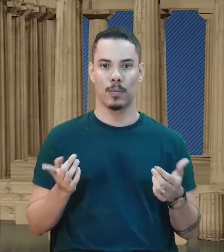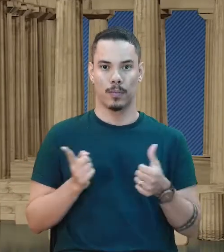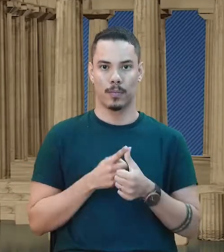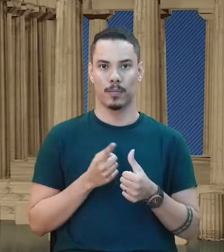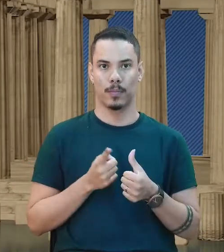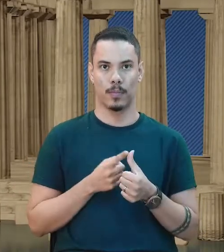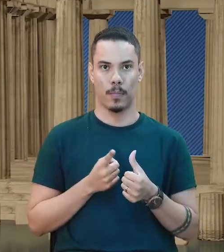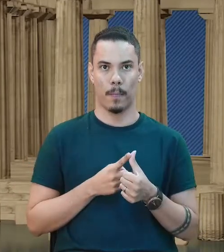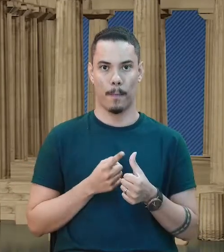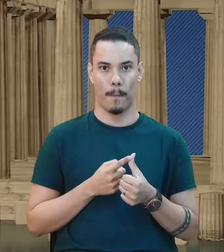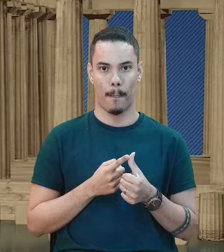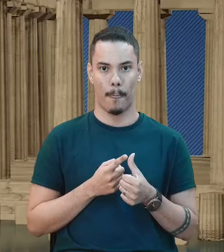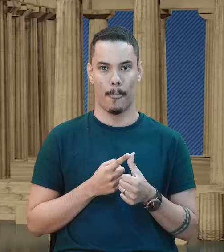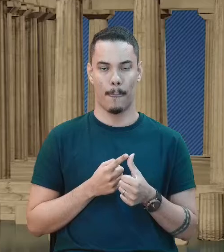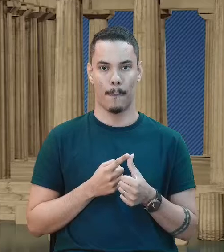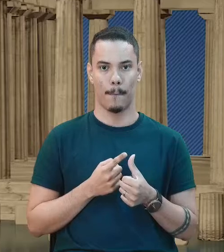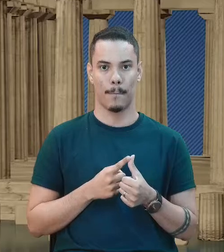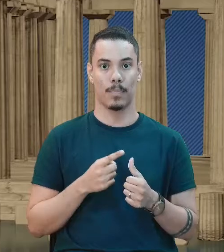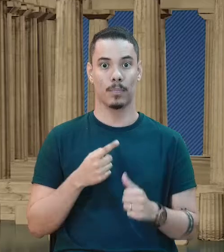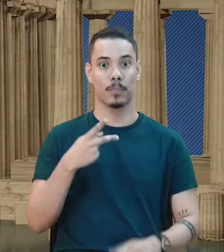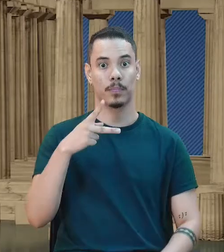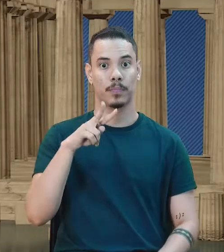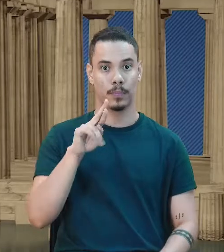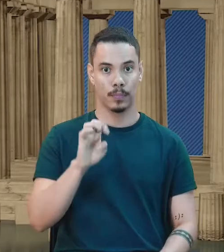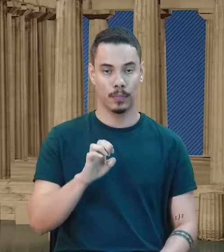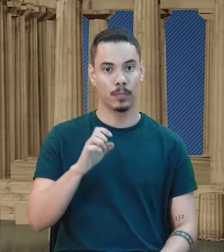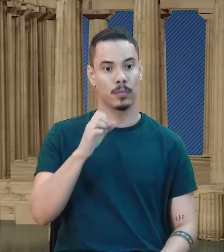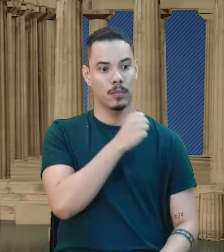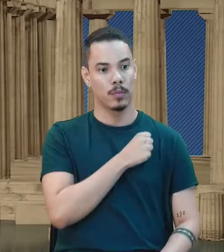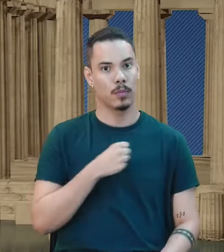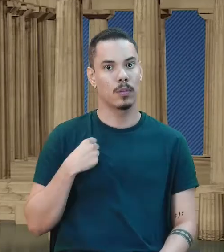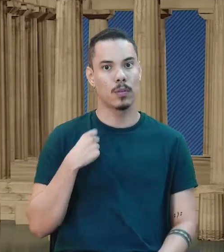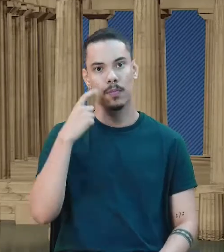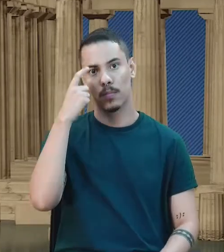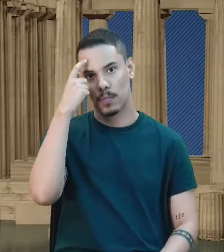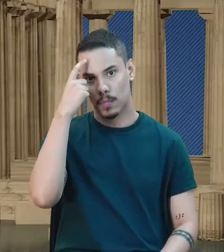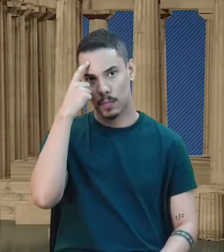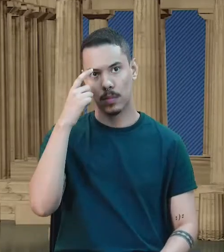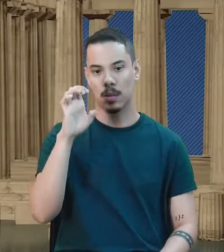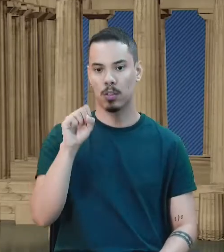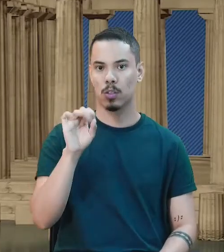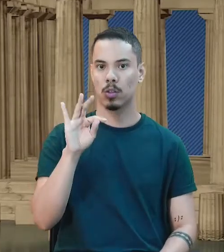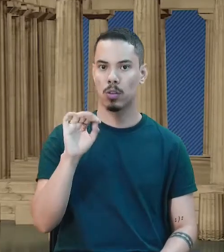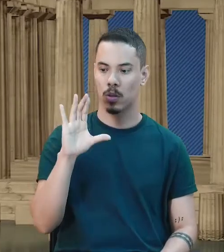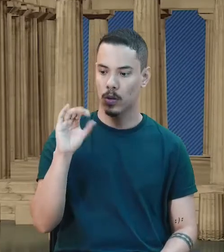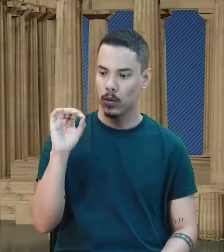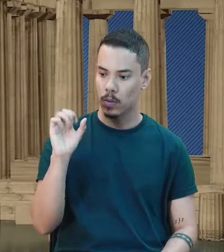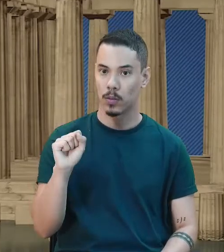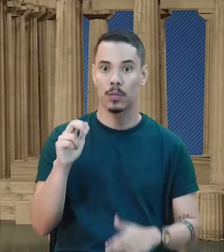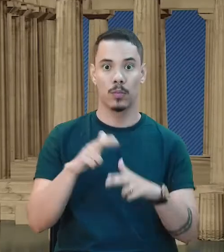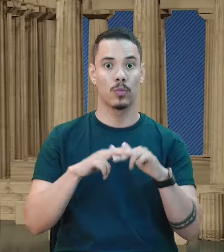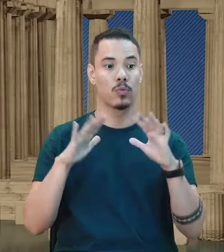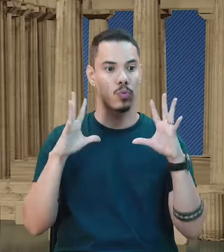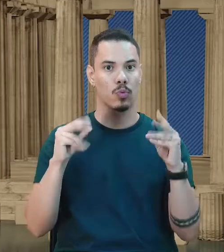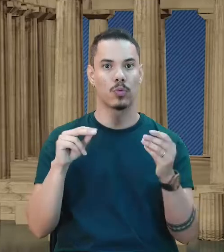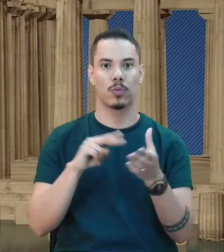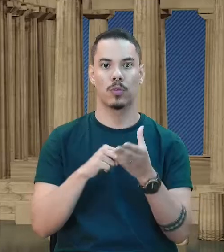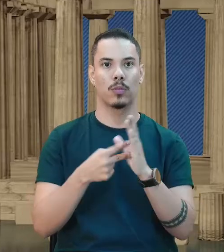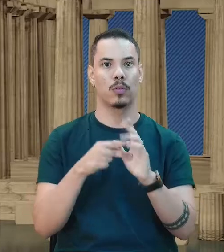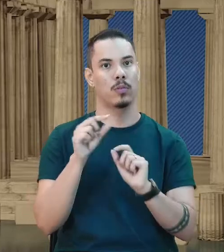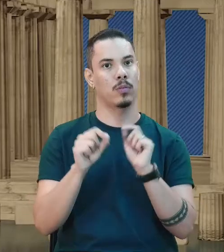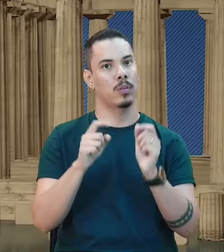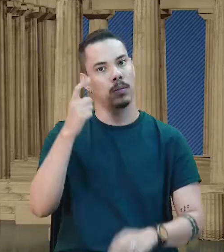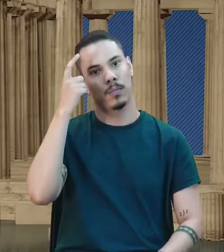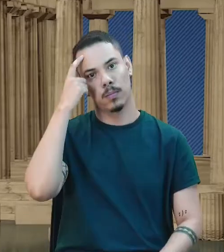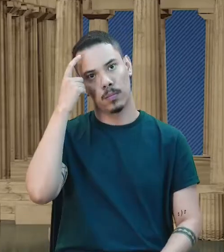elemento? Como os pré-socráticos pensaram, como os estoicos estão pensando. Então, tudo isso corresponde ao